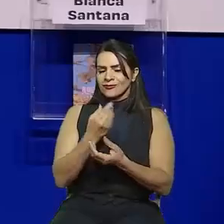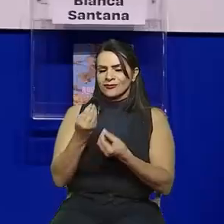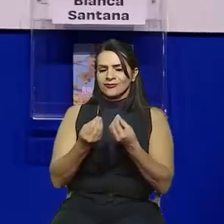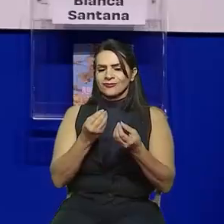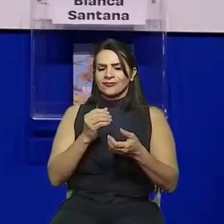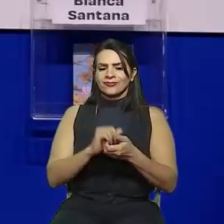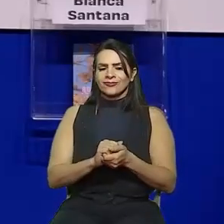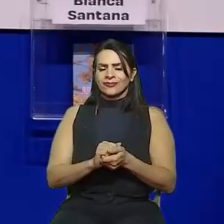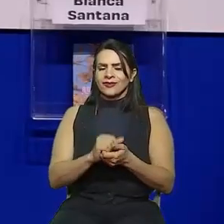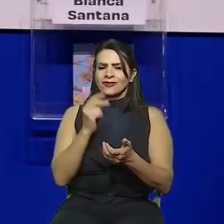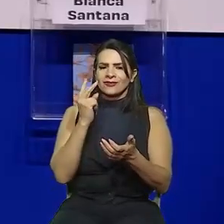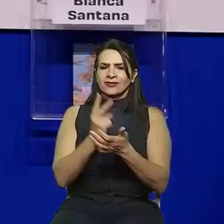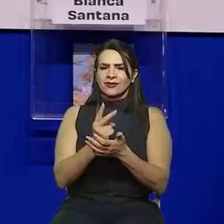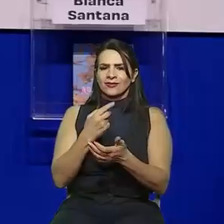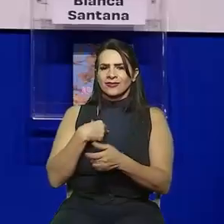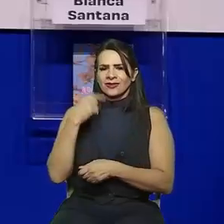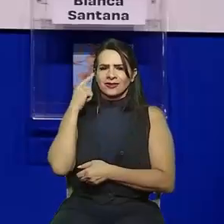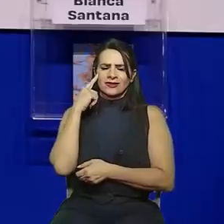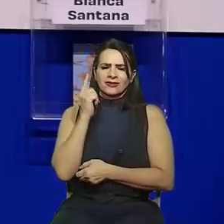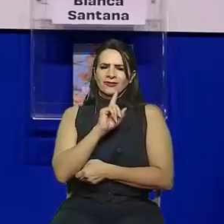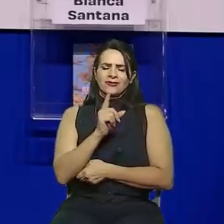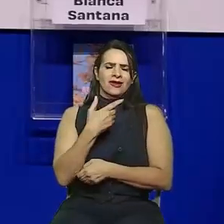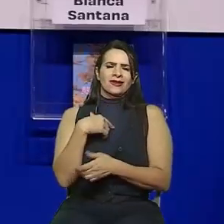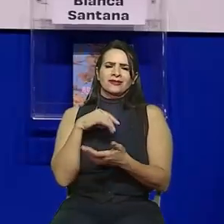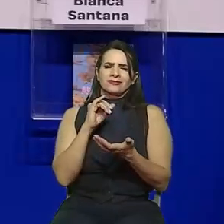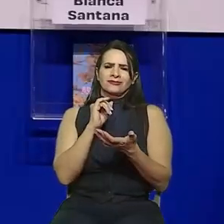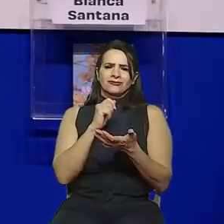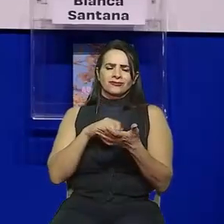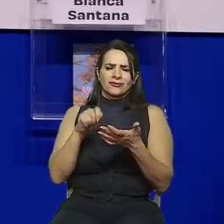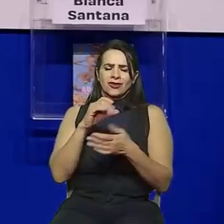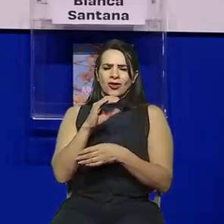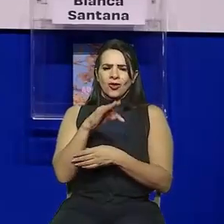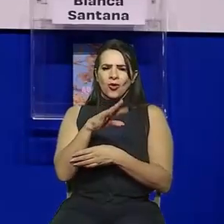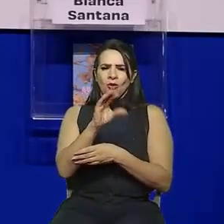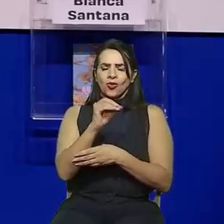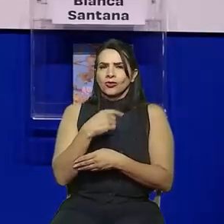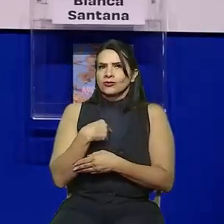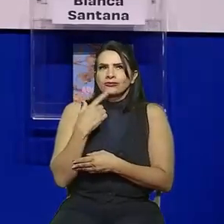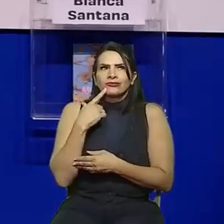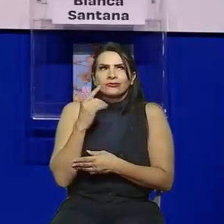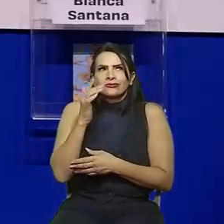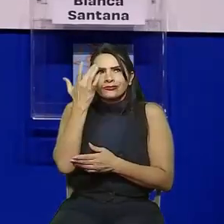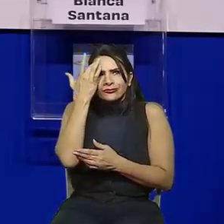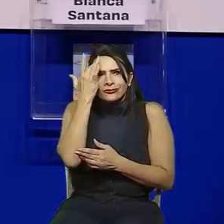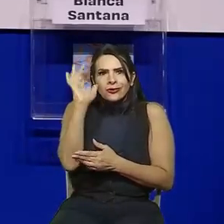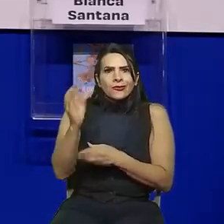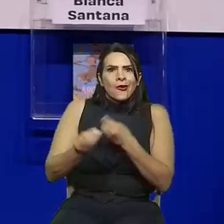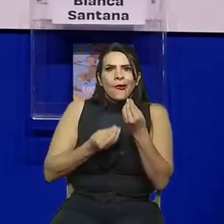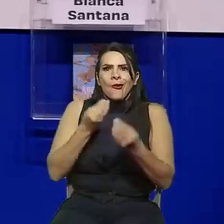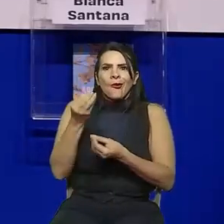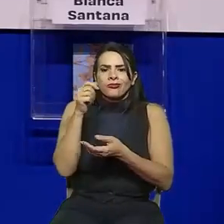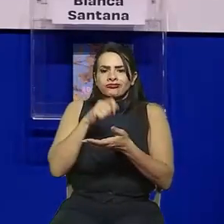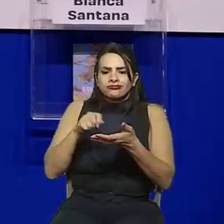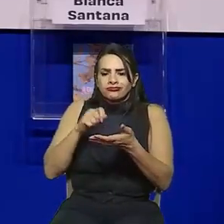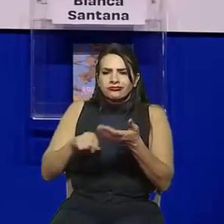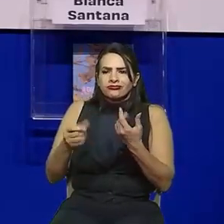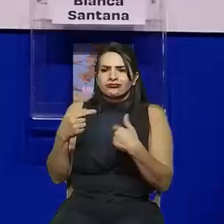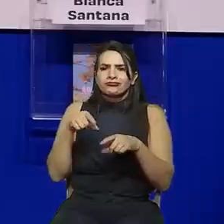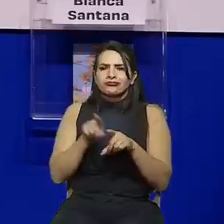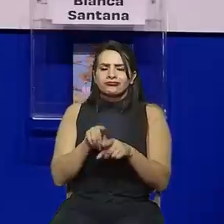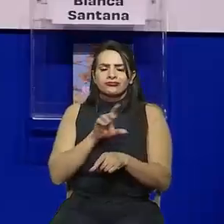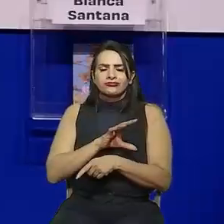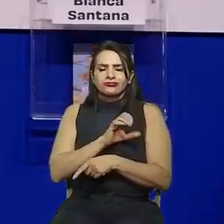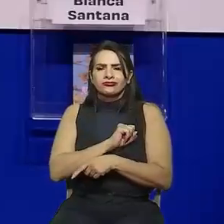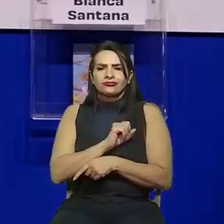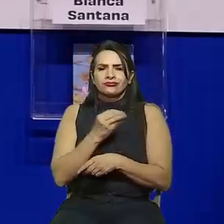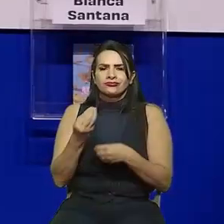Basicamente, eu sempre achei que eu não era contista e que eu não sabia fazer conto. Então, eu fazia romance, que é